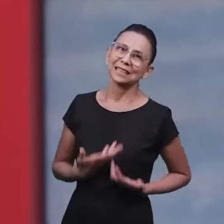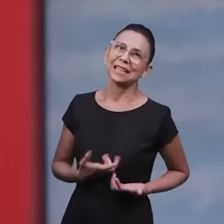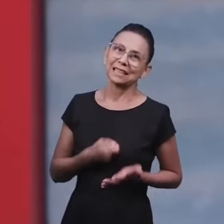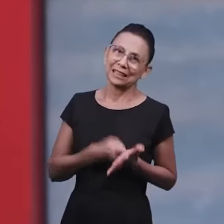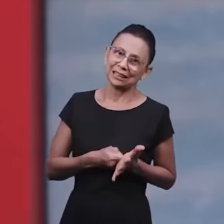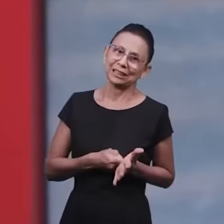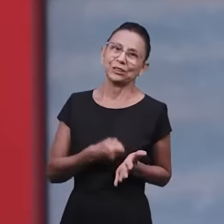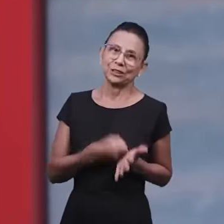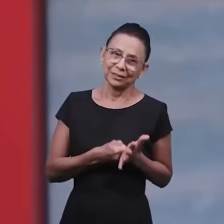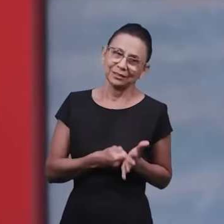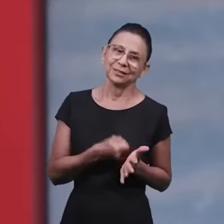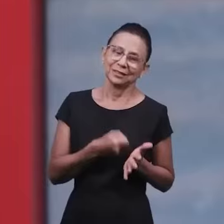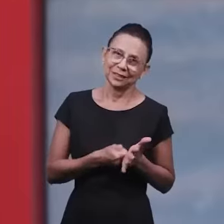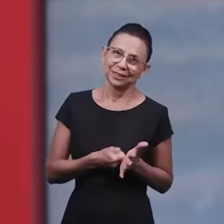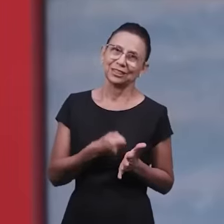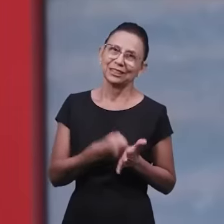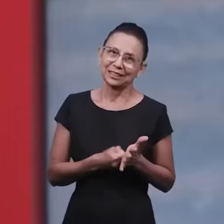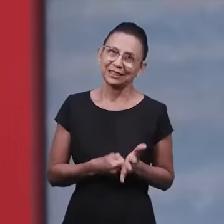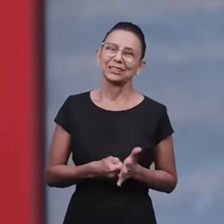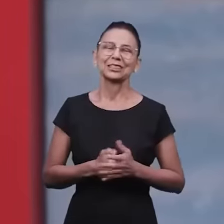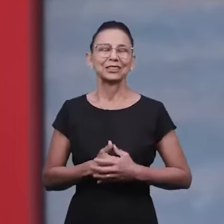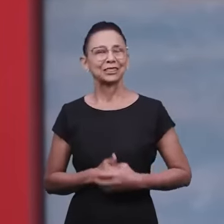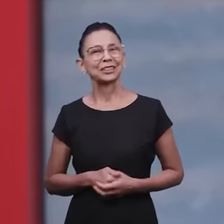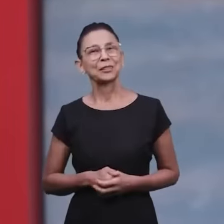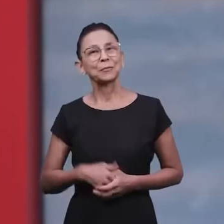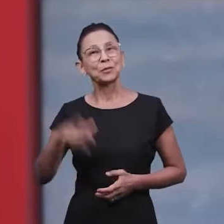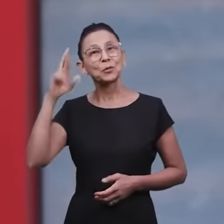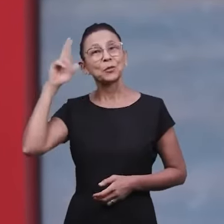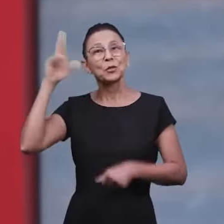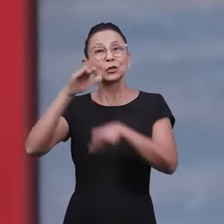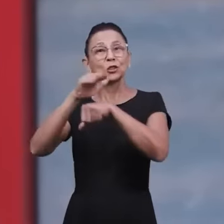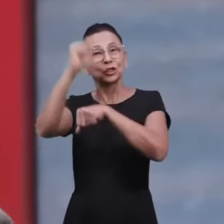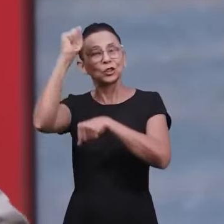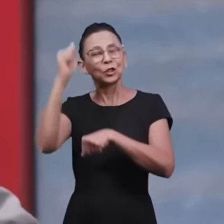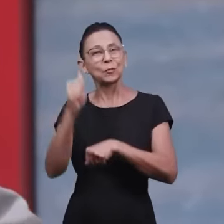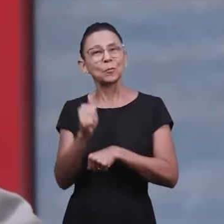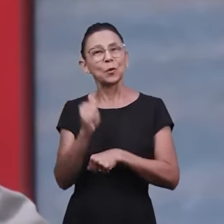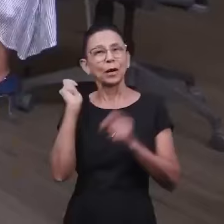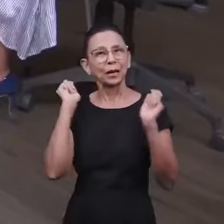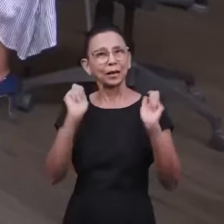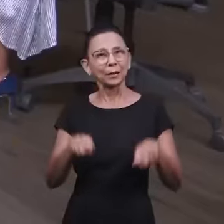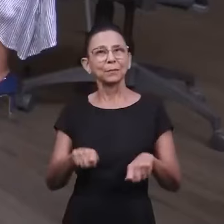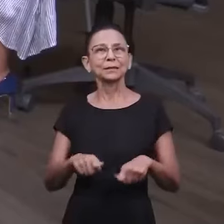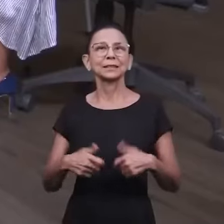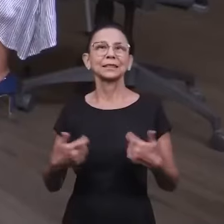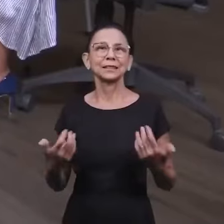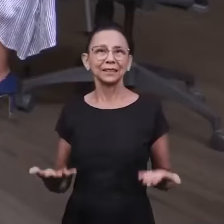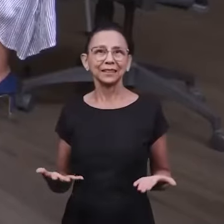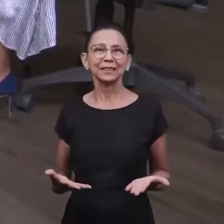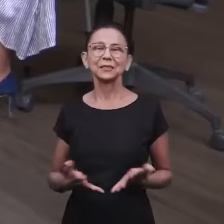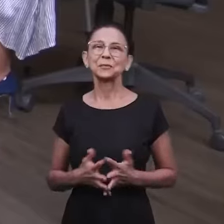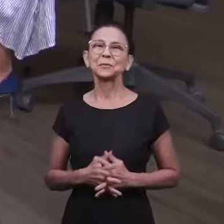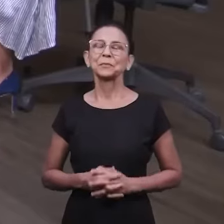não está em você. É o chamado que te faz vencer isso. Posso falar mais uma coisa interessante? Claro, nós temos